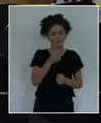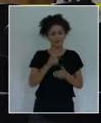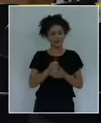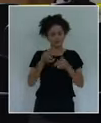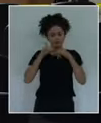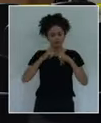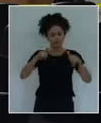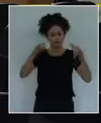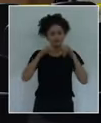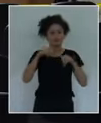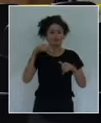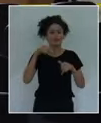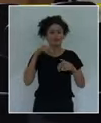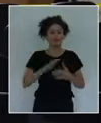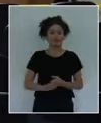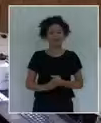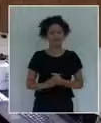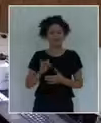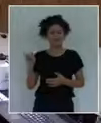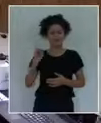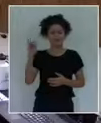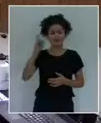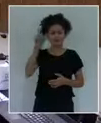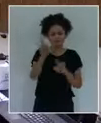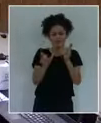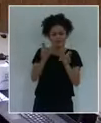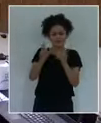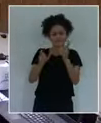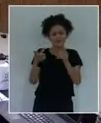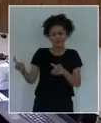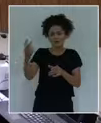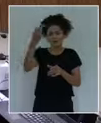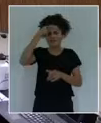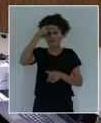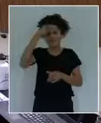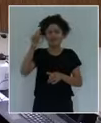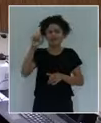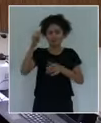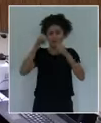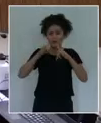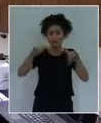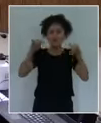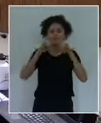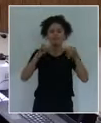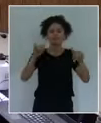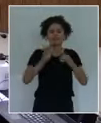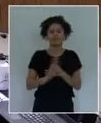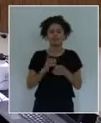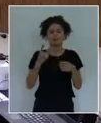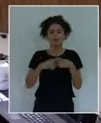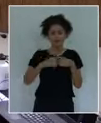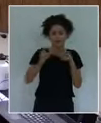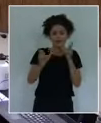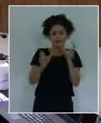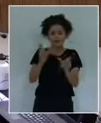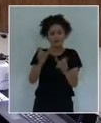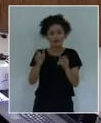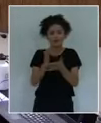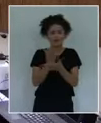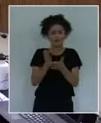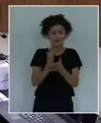consciência do que falar, porque é uma situação alarmante, uma situação que pessoas podem perder os seus bens. Então,